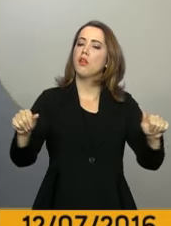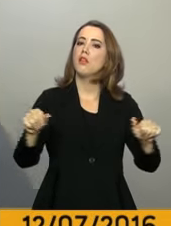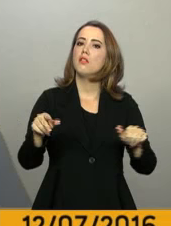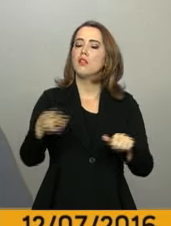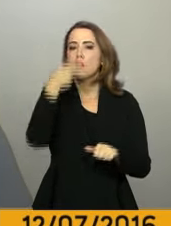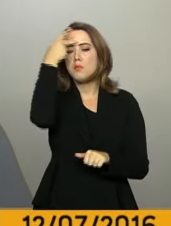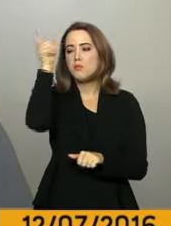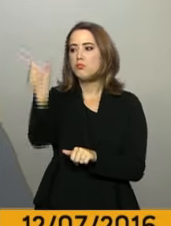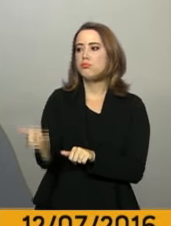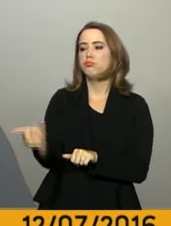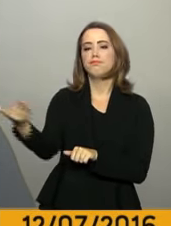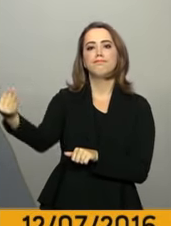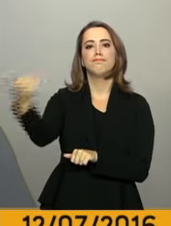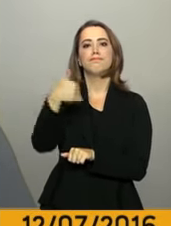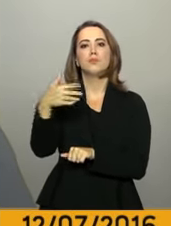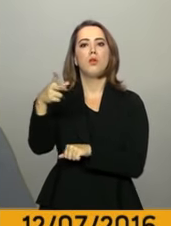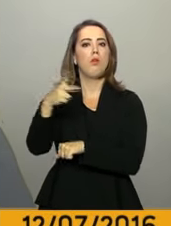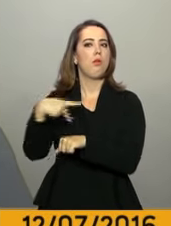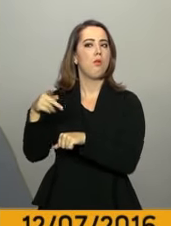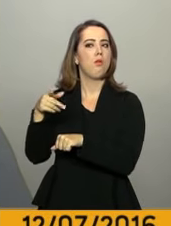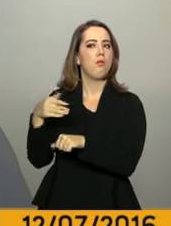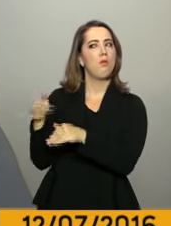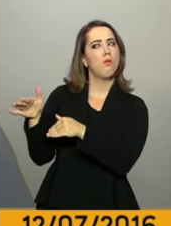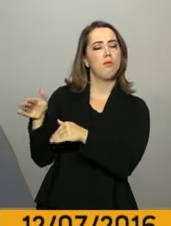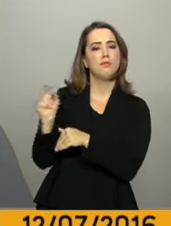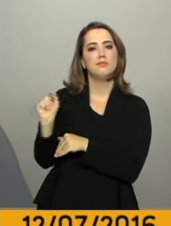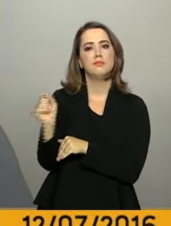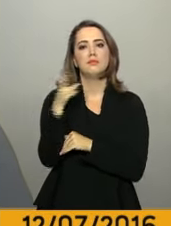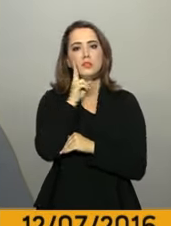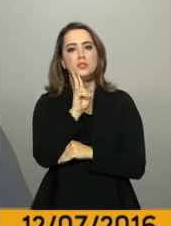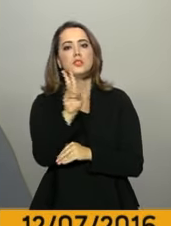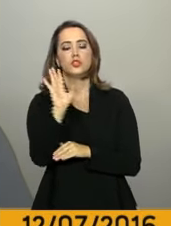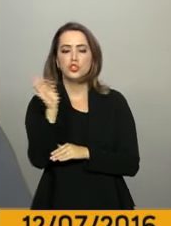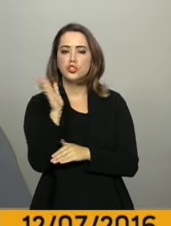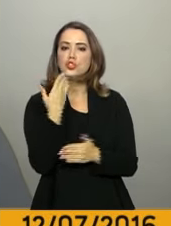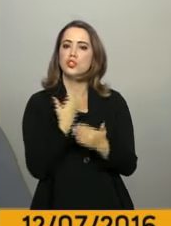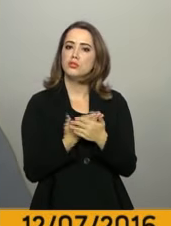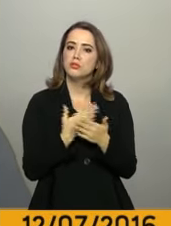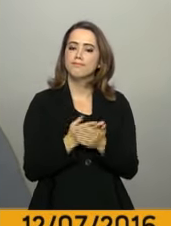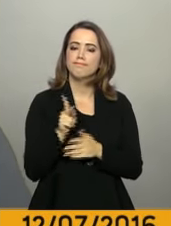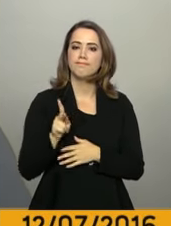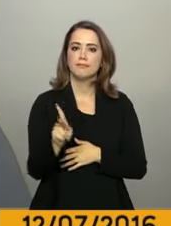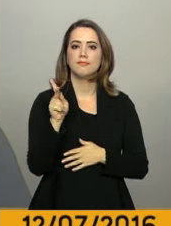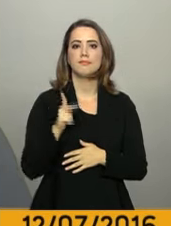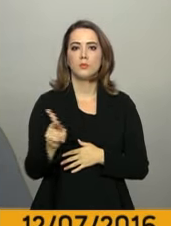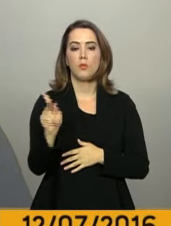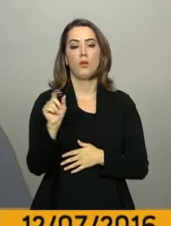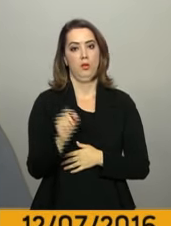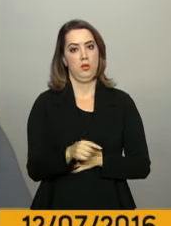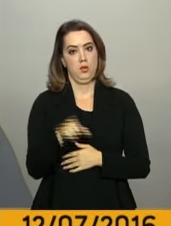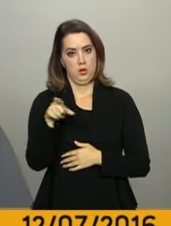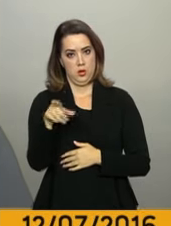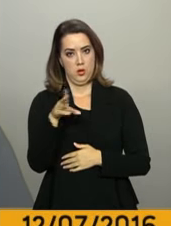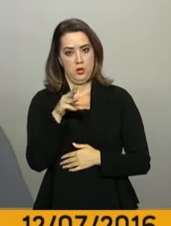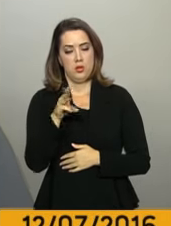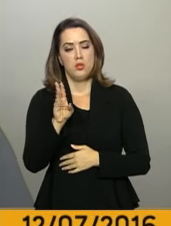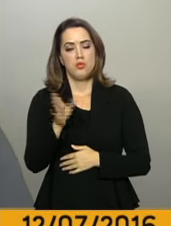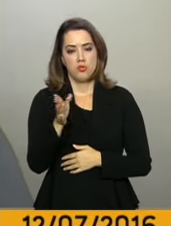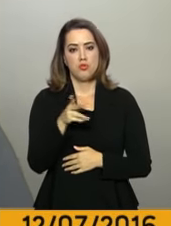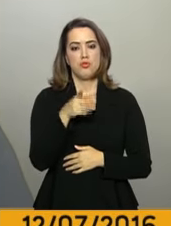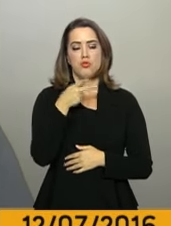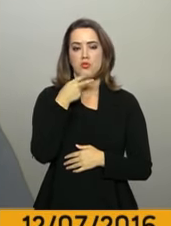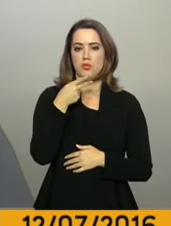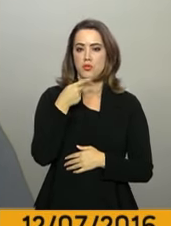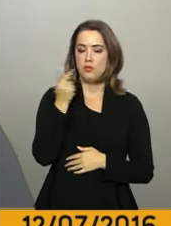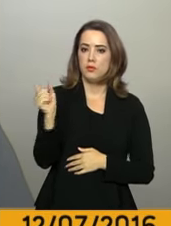nós estamos estudando isso eh acentuadamente não é o Marcos Montes ainda me disse que falou com Moreira Franco